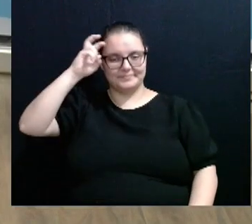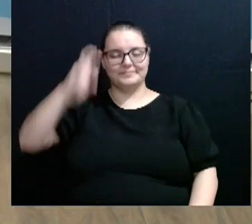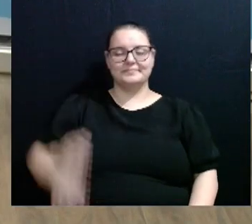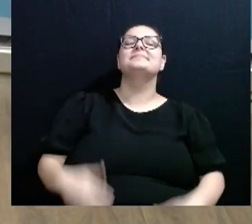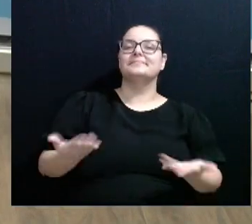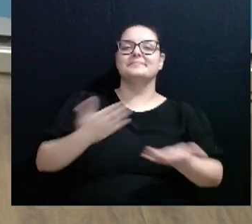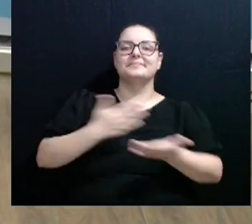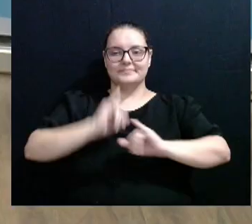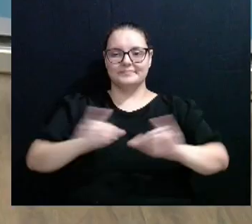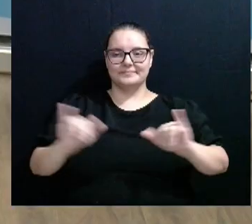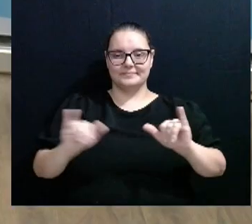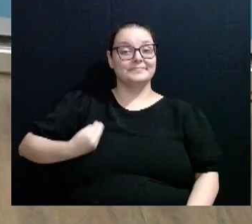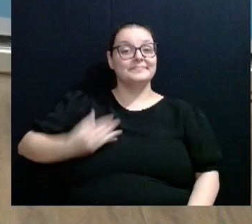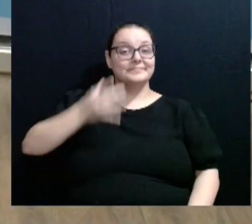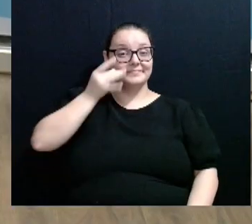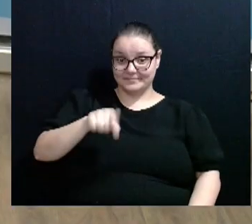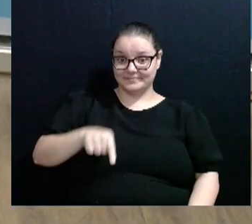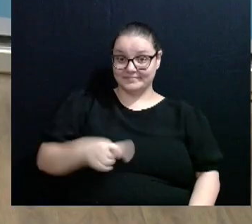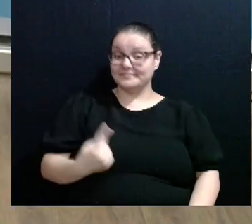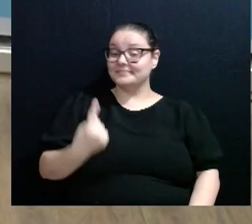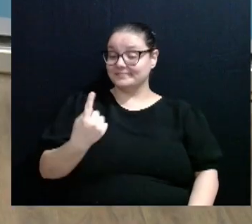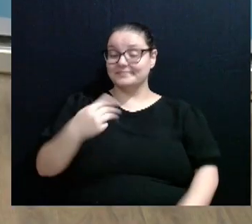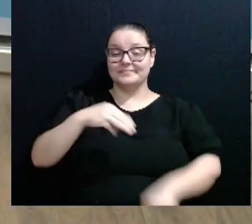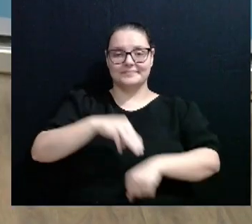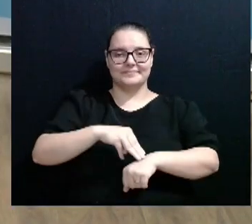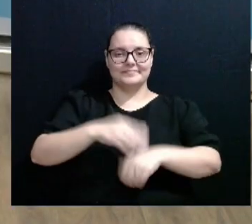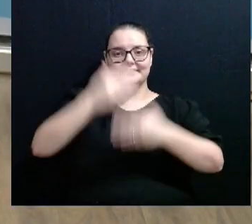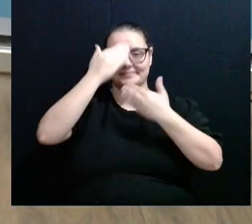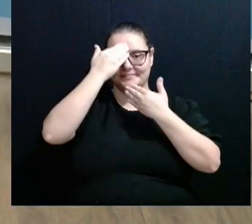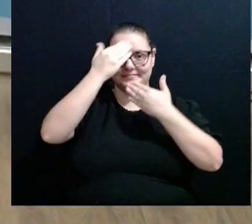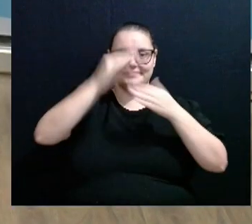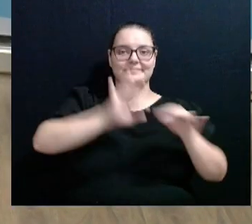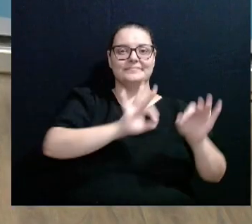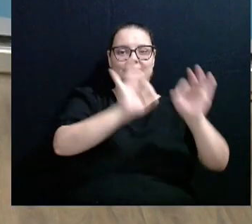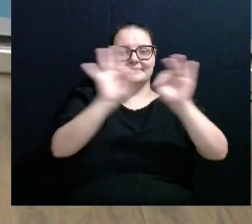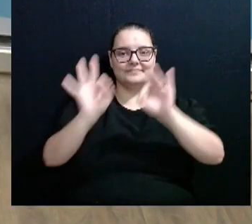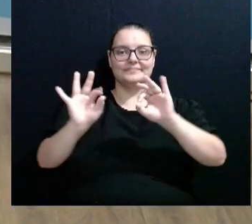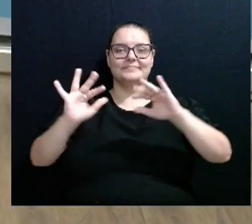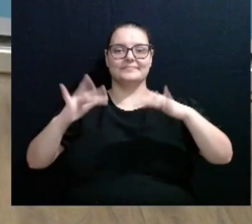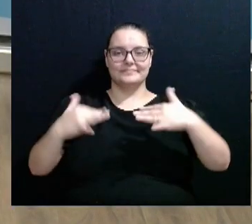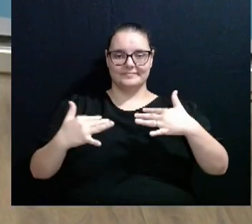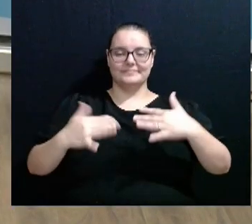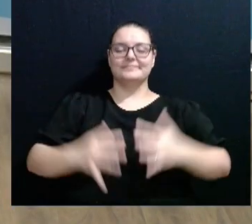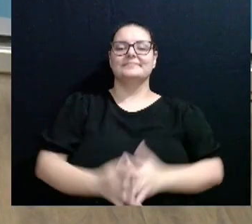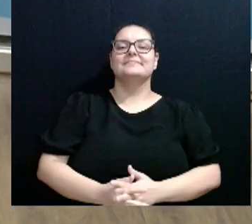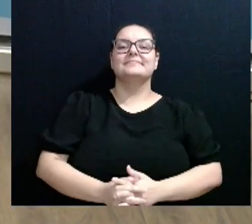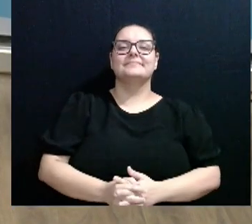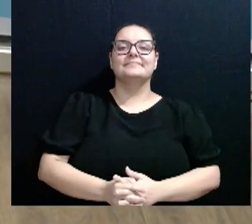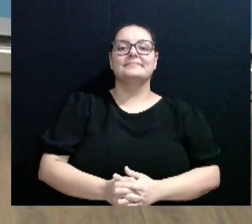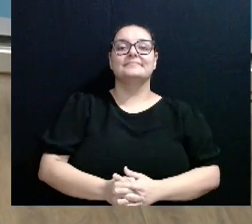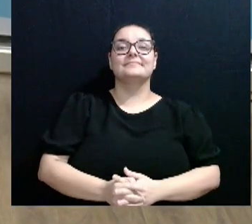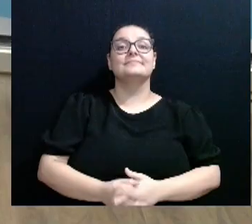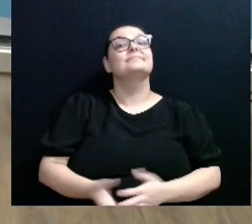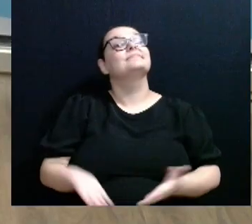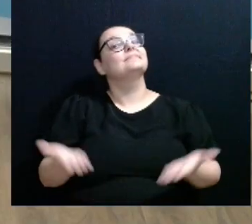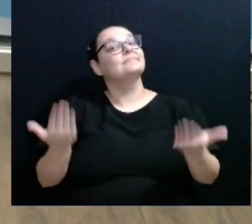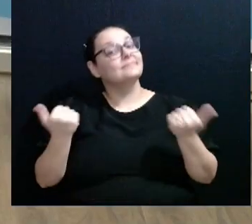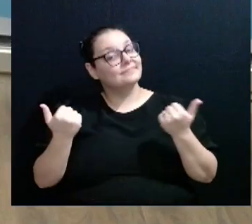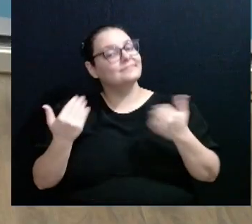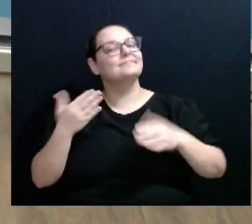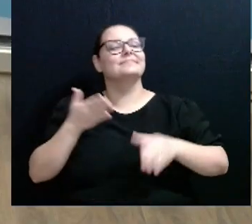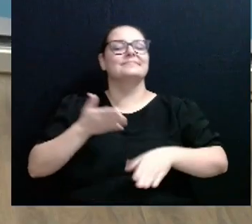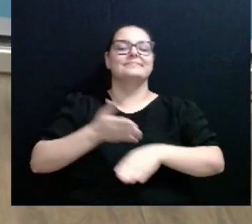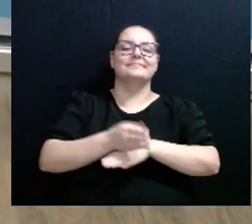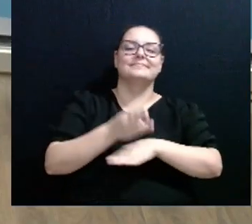vivo, meio-dia mais 1 minuto. Muito obrigado pela sua companhia, pela sua audiência. E participe, mande a